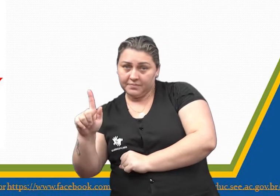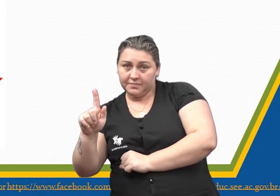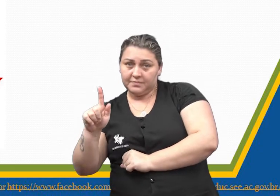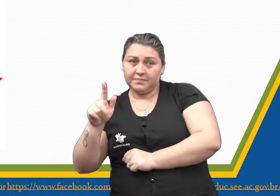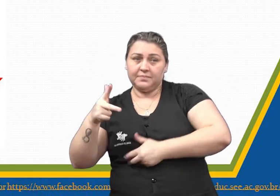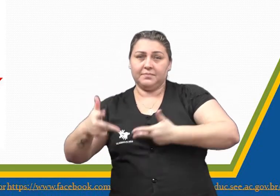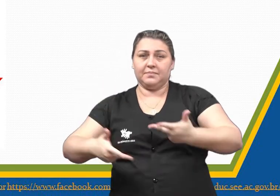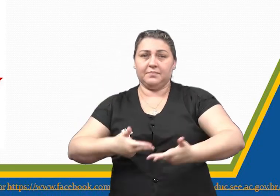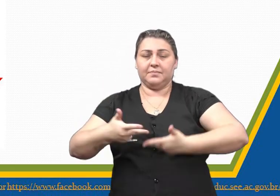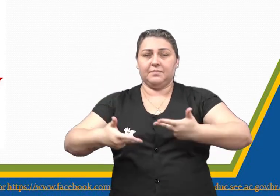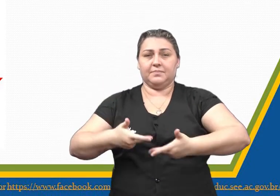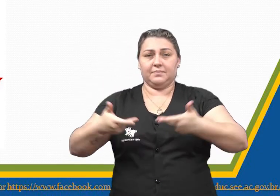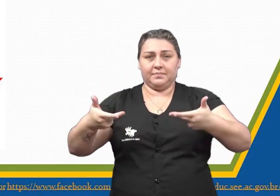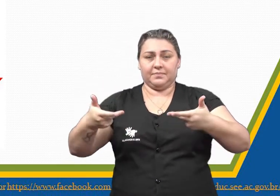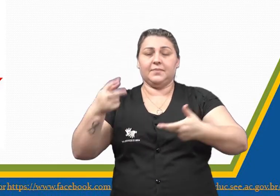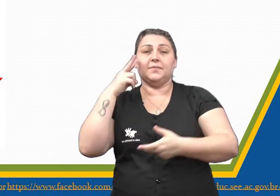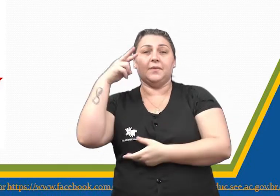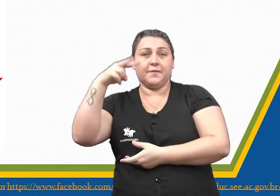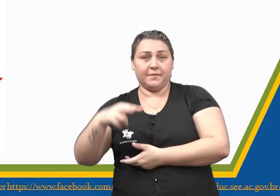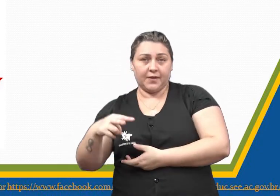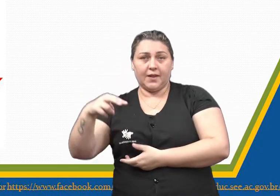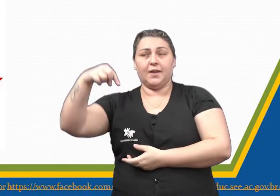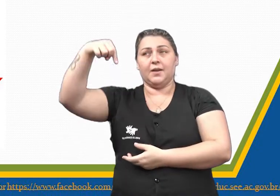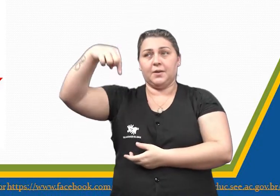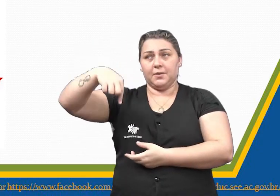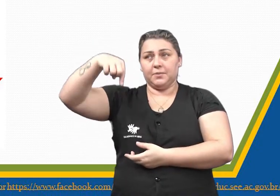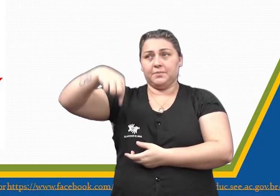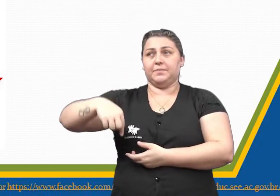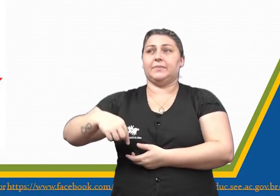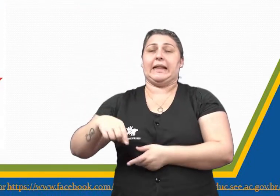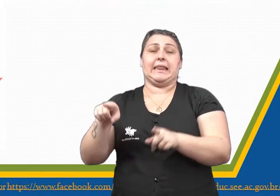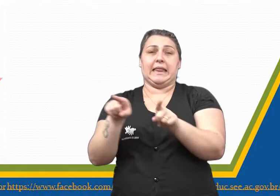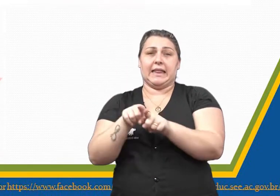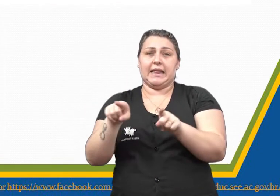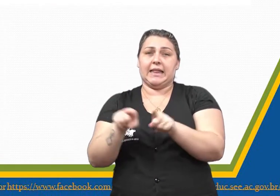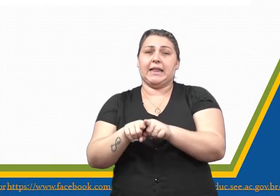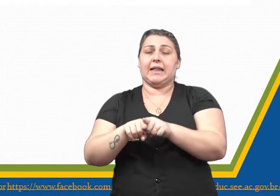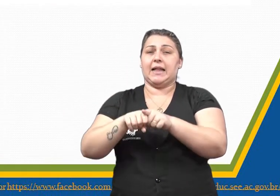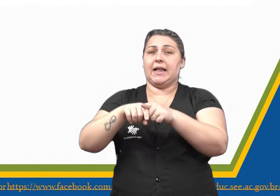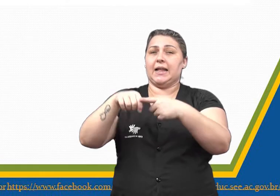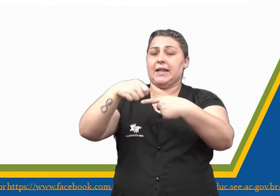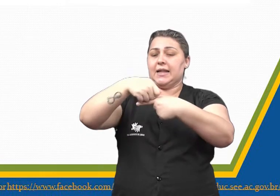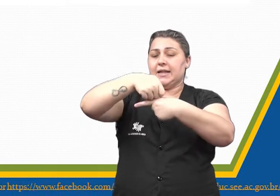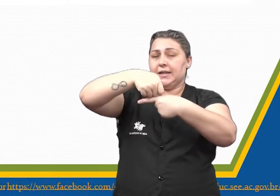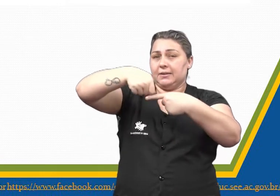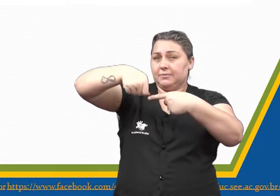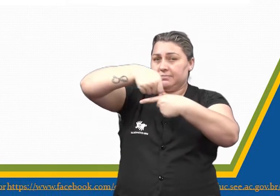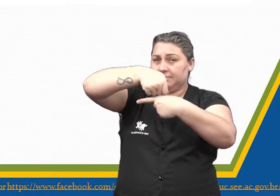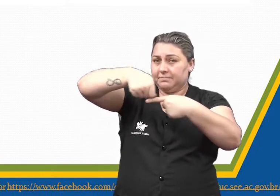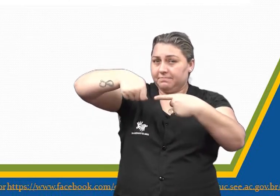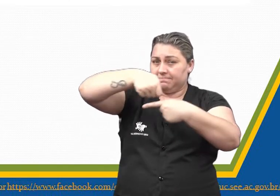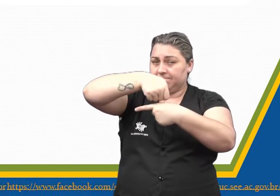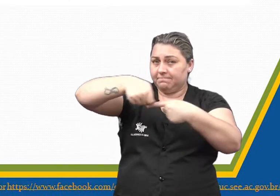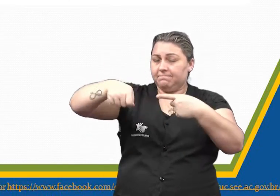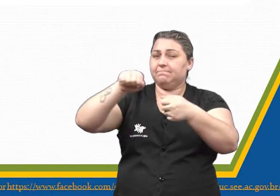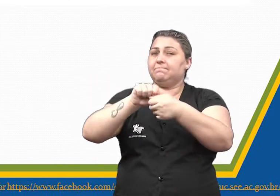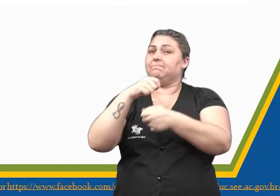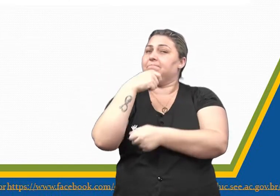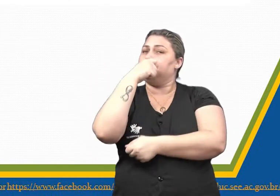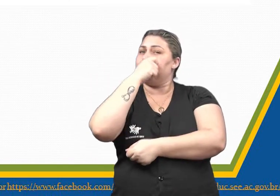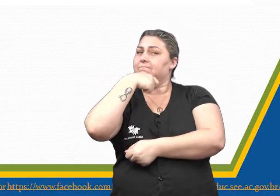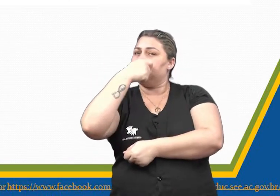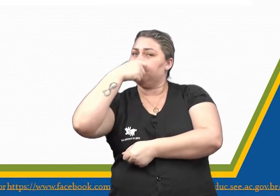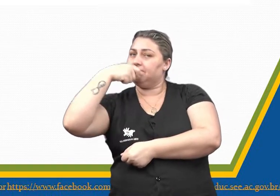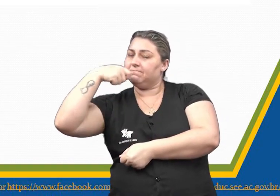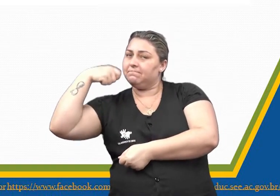macarrão, né? Tá vendo aí a setinha mostrando? Temos também aquele creme dental para nós fazermos a nossa